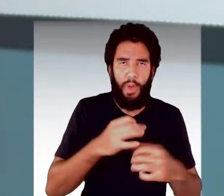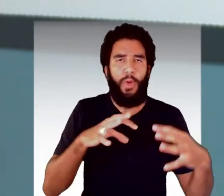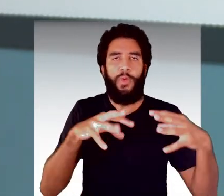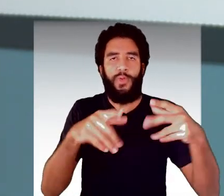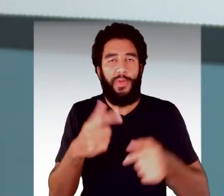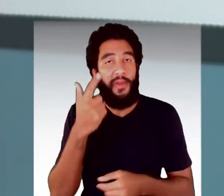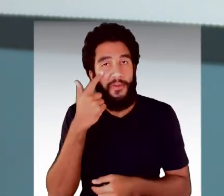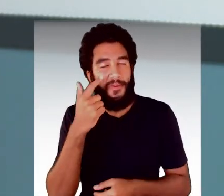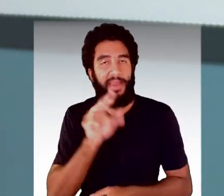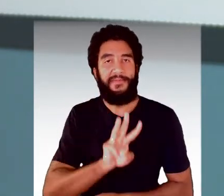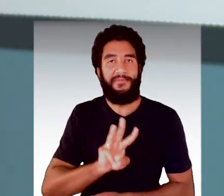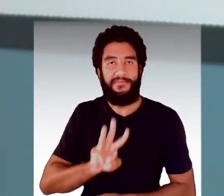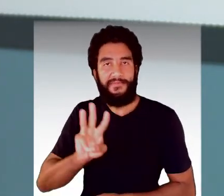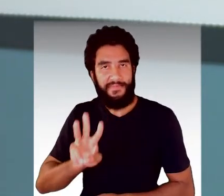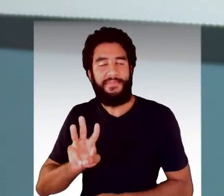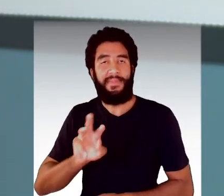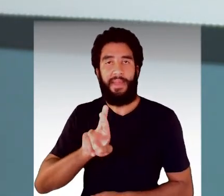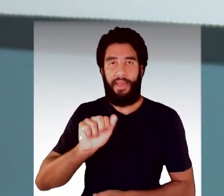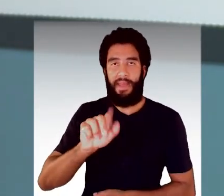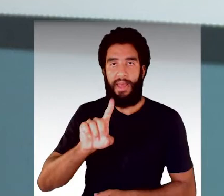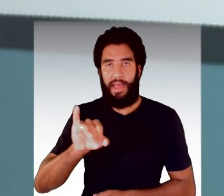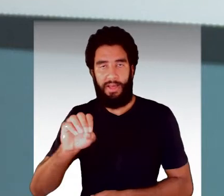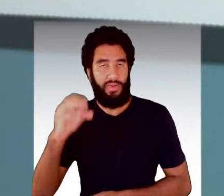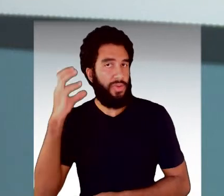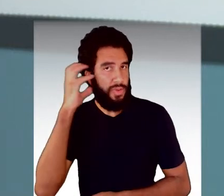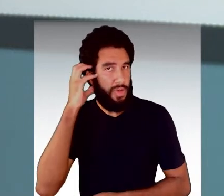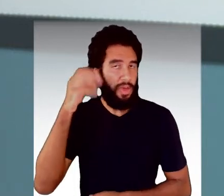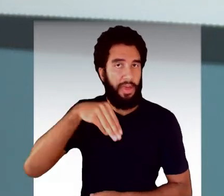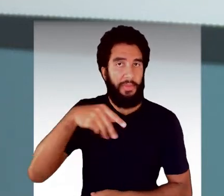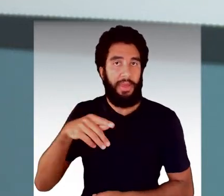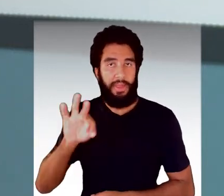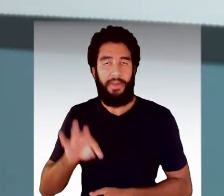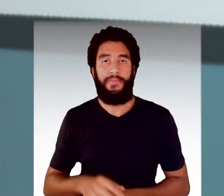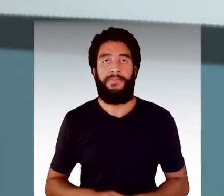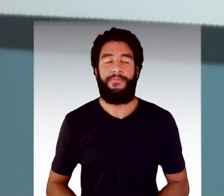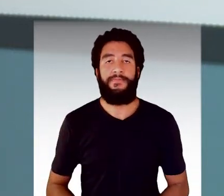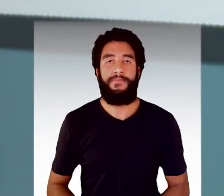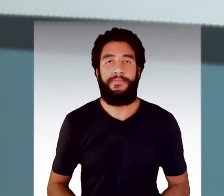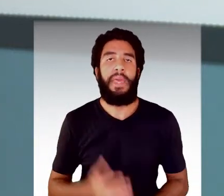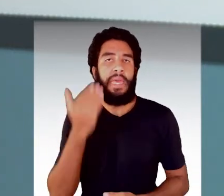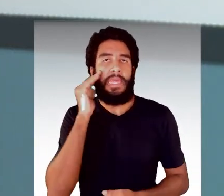ações do MPT ao longo do ano. Tudo isso e muito mais você acompanha no site